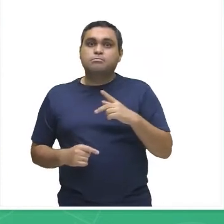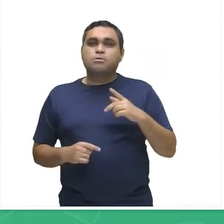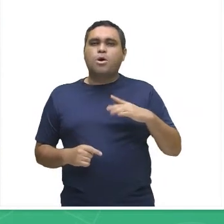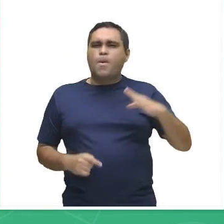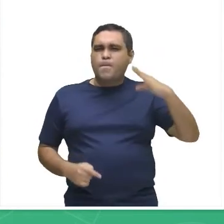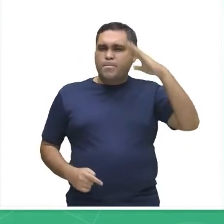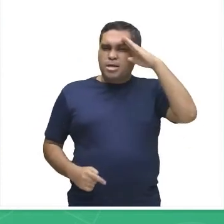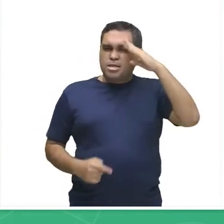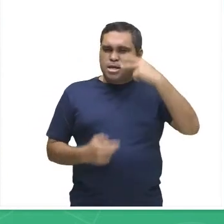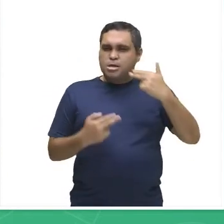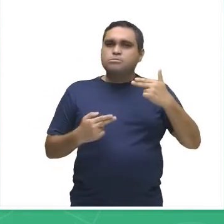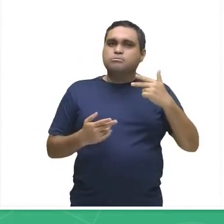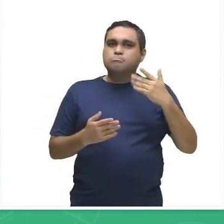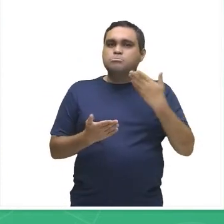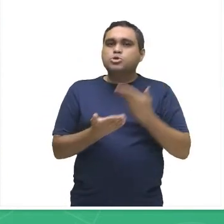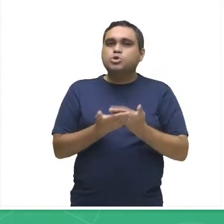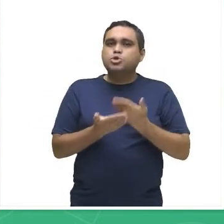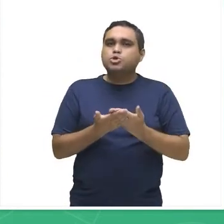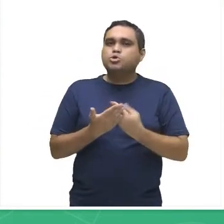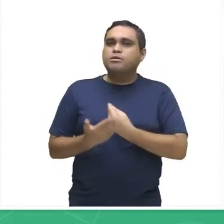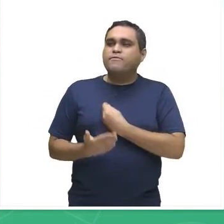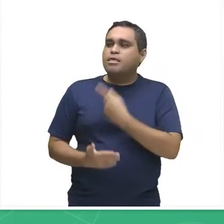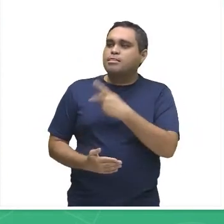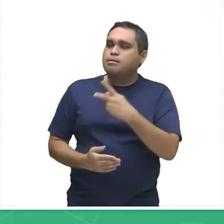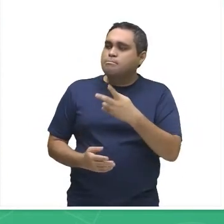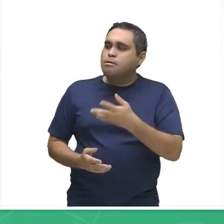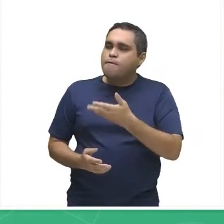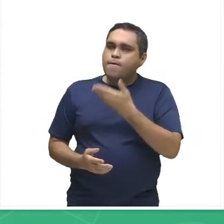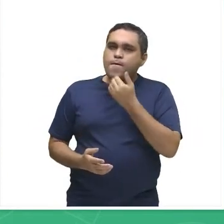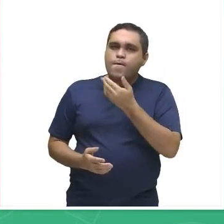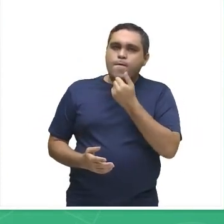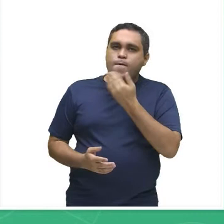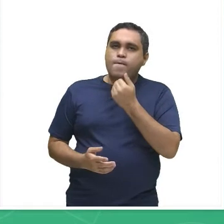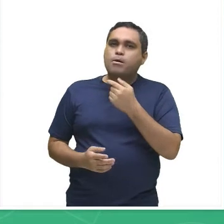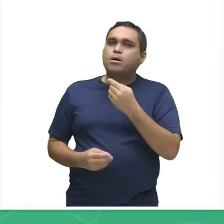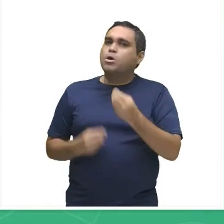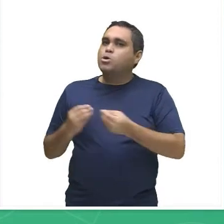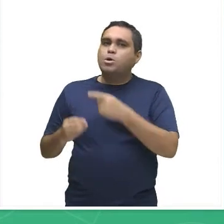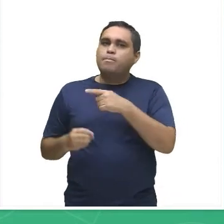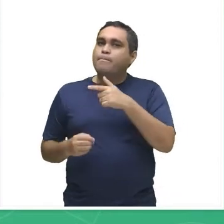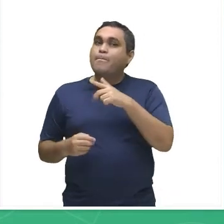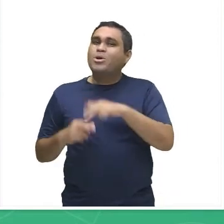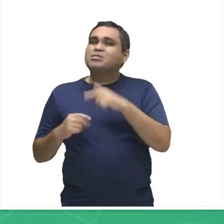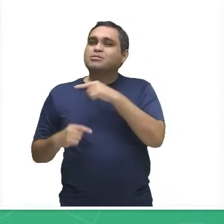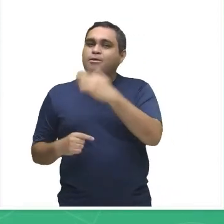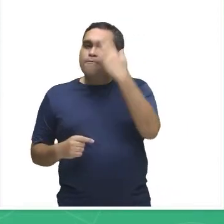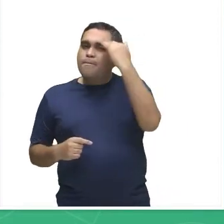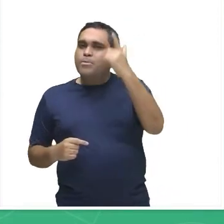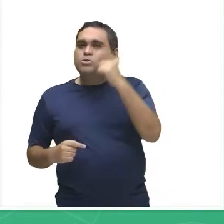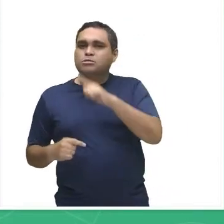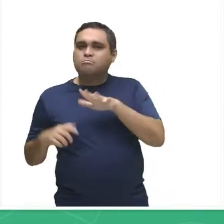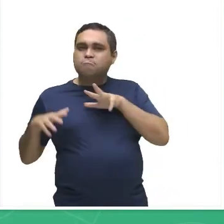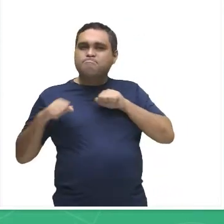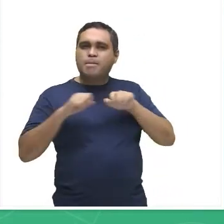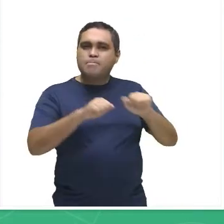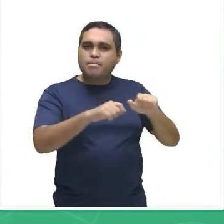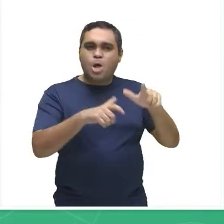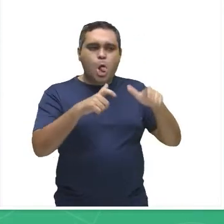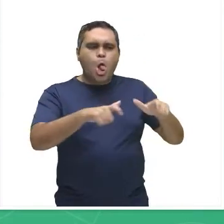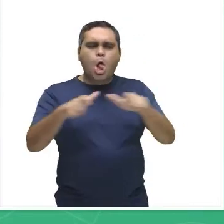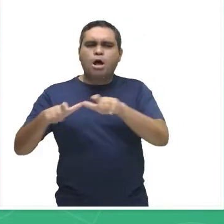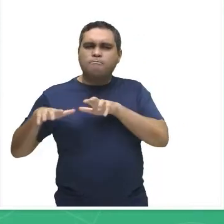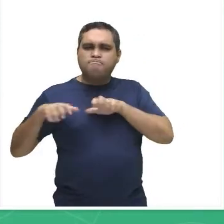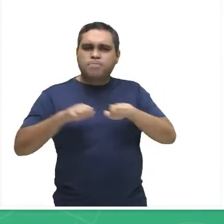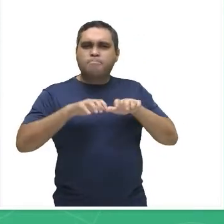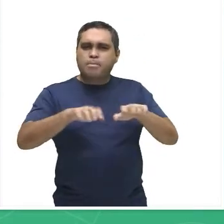de um excelente militar, Alexandre era também um intelectual incrível. Ele era discípulo de Aristóteles, né? Um dos